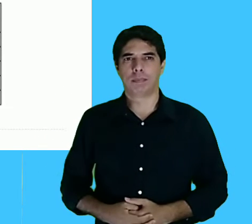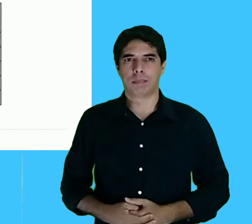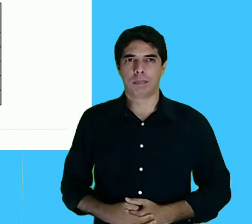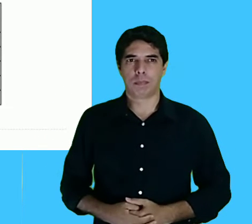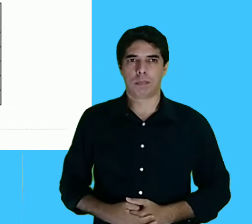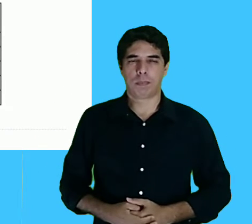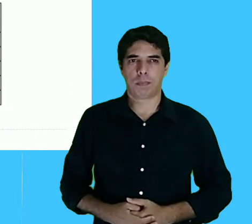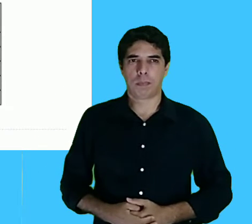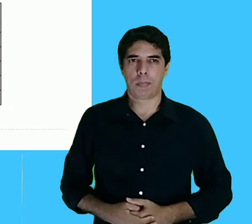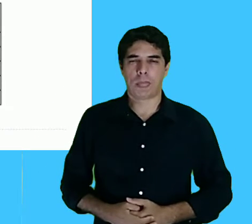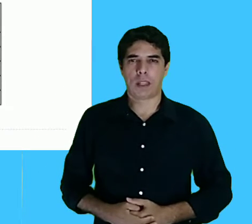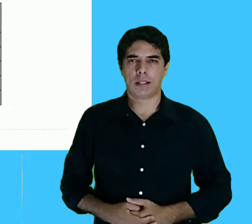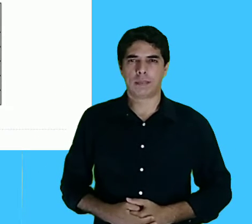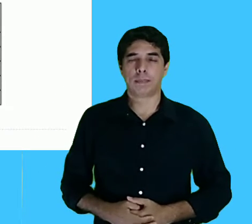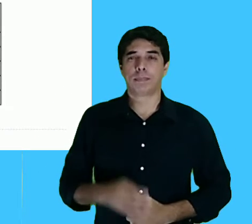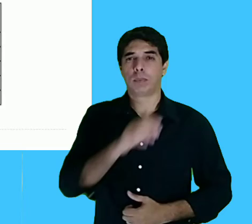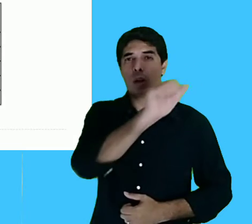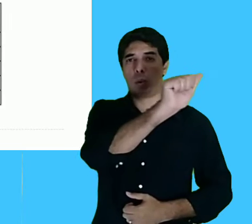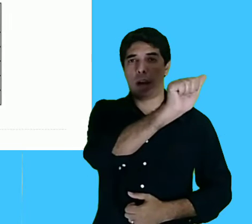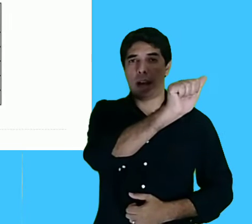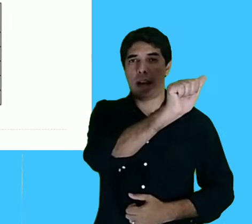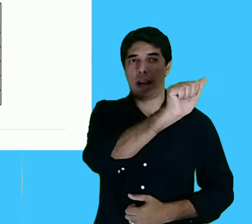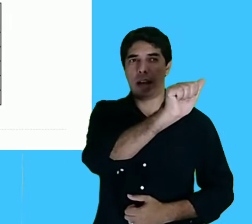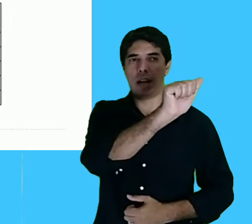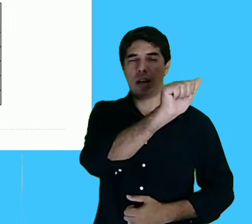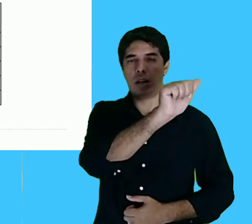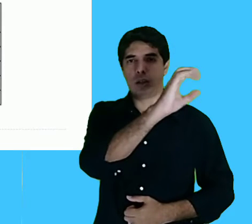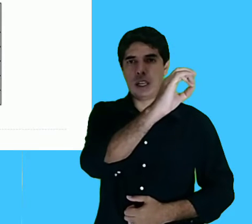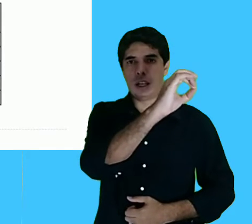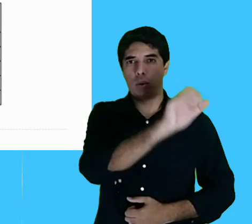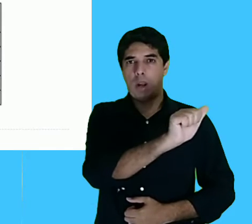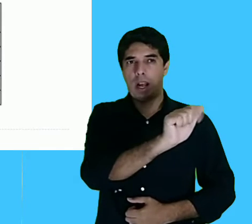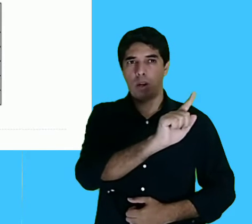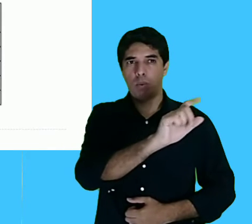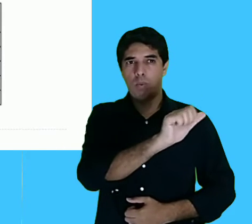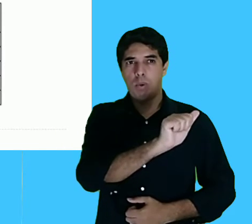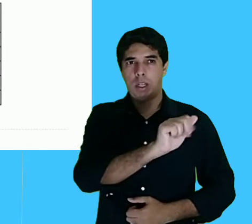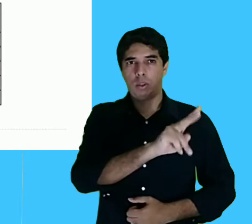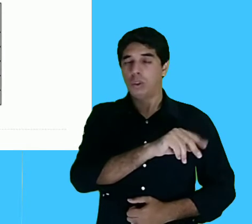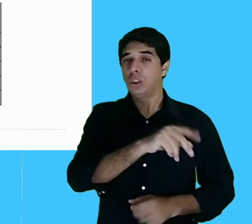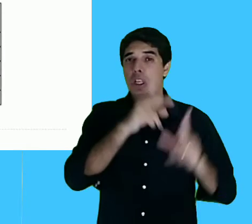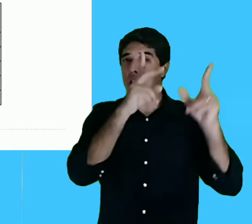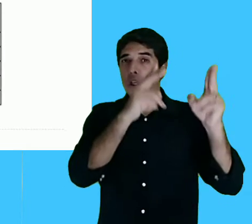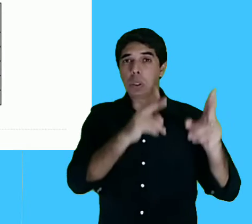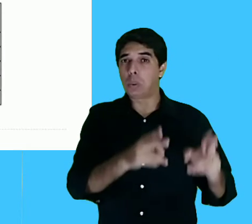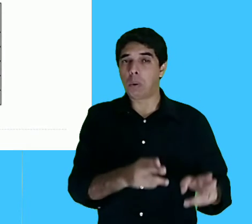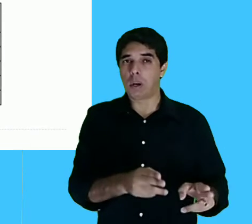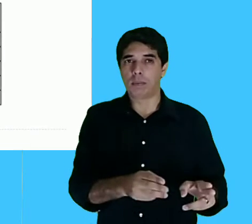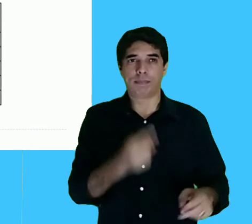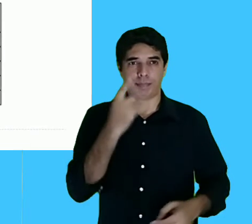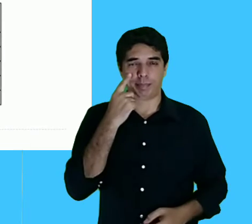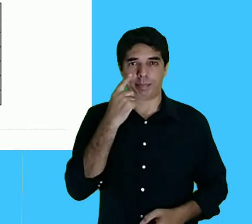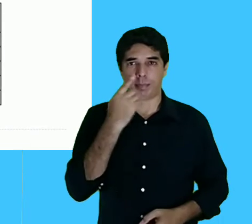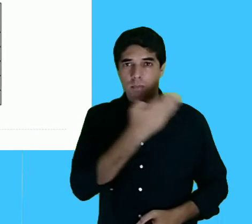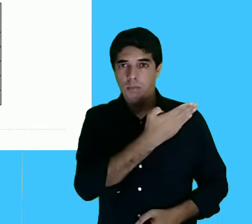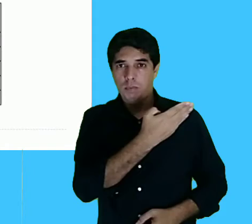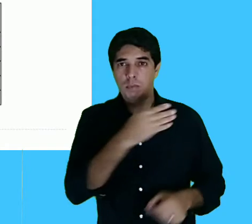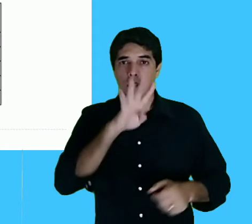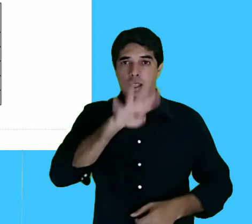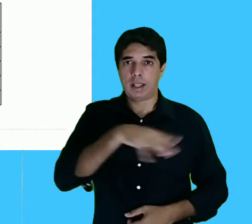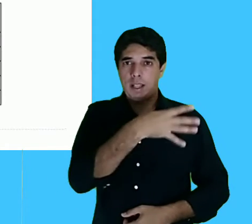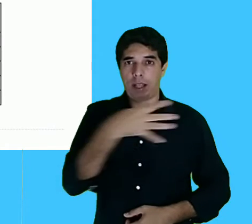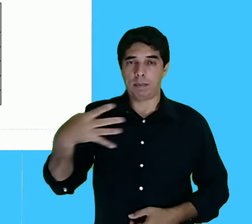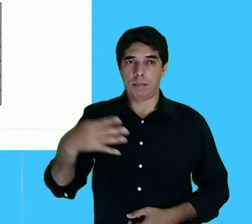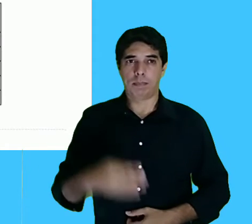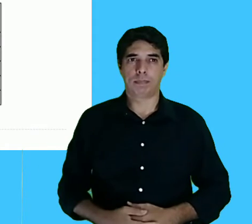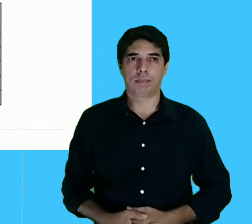a superior e a inferior, devem ser de 10 milímetros. A